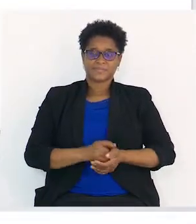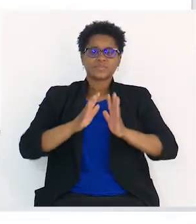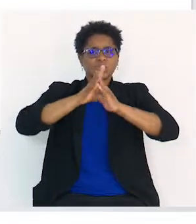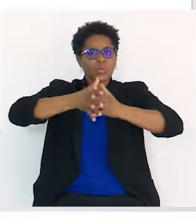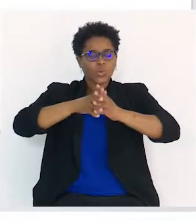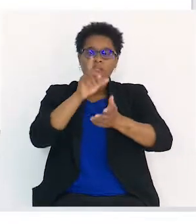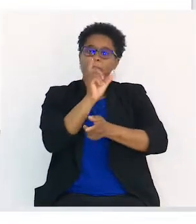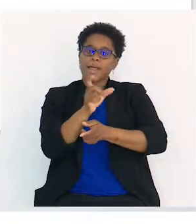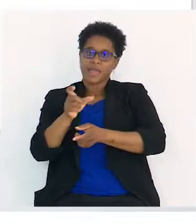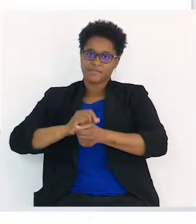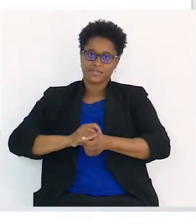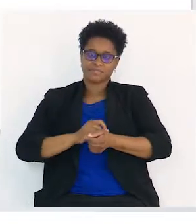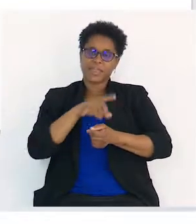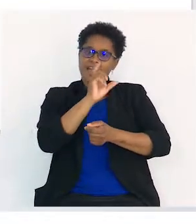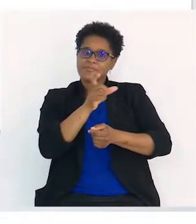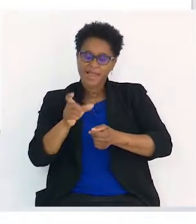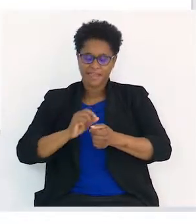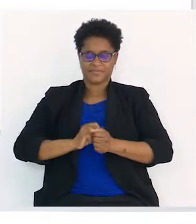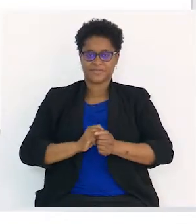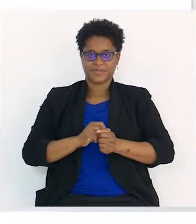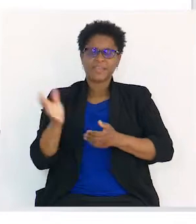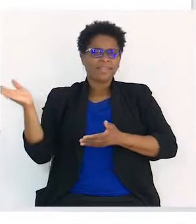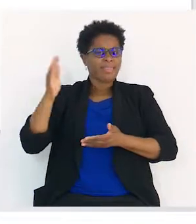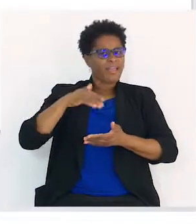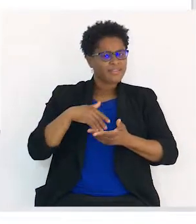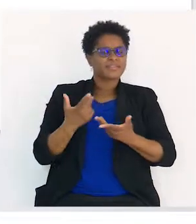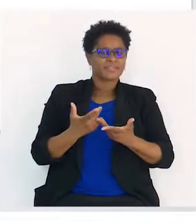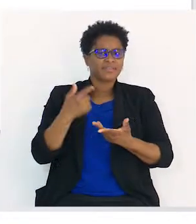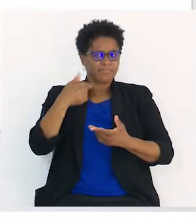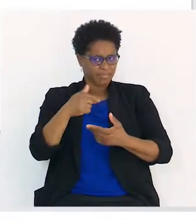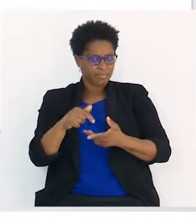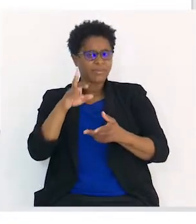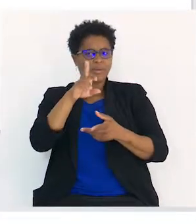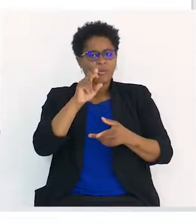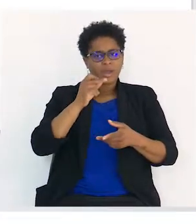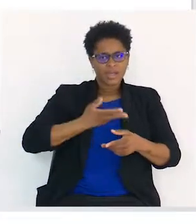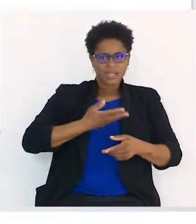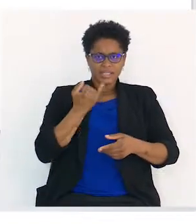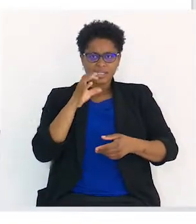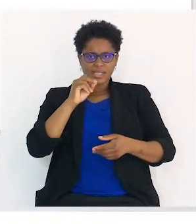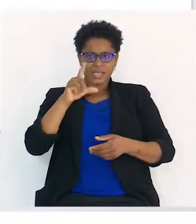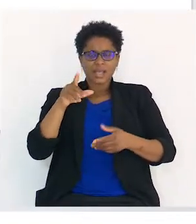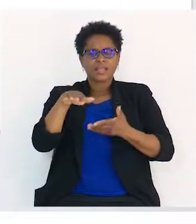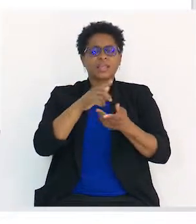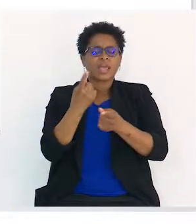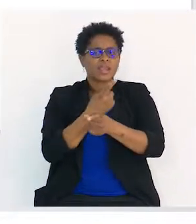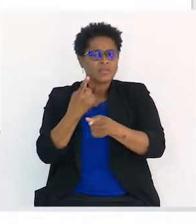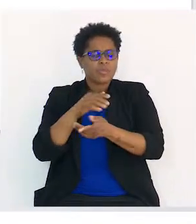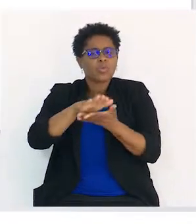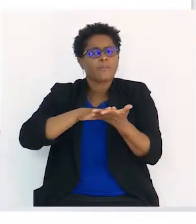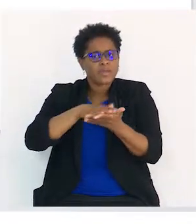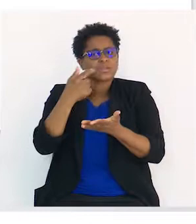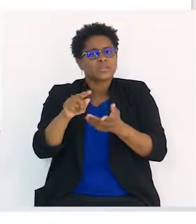Estrutura das palavras. As palavras em si trazem um radical, que é o elemento básico que contém o significado da